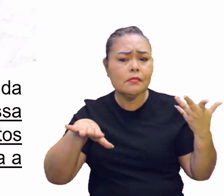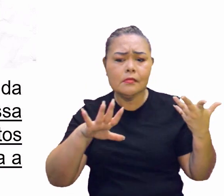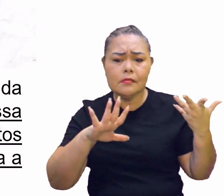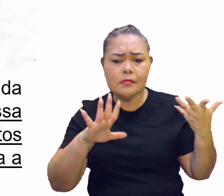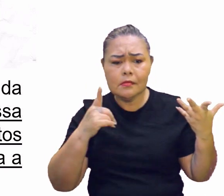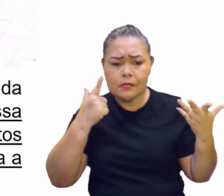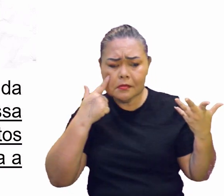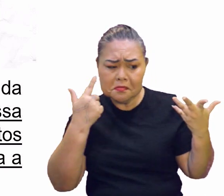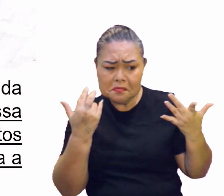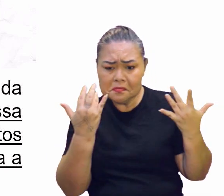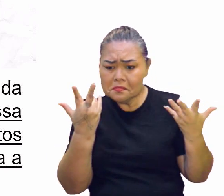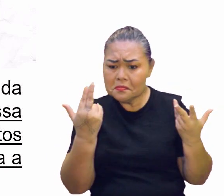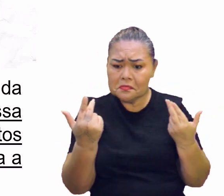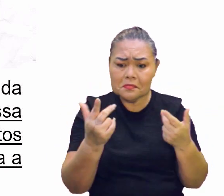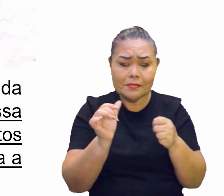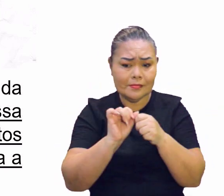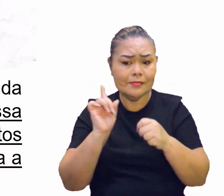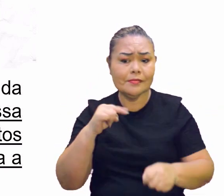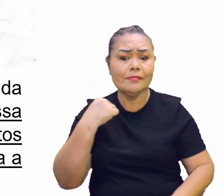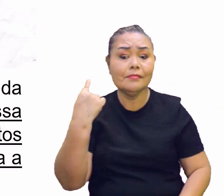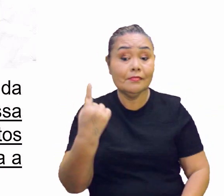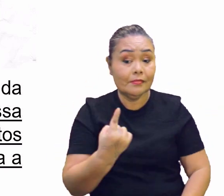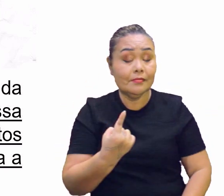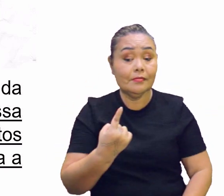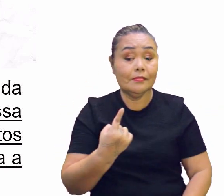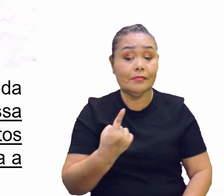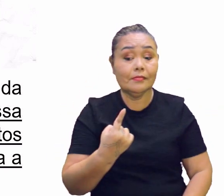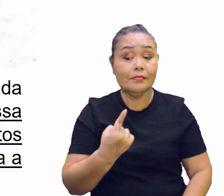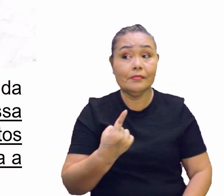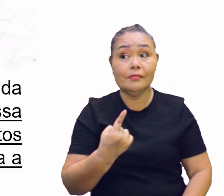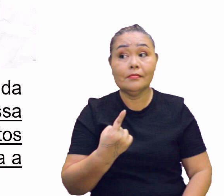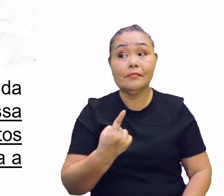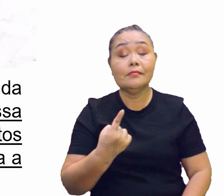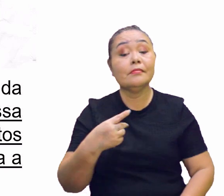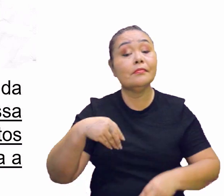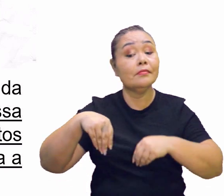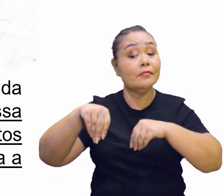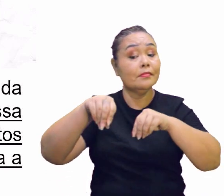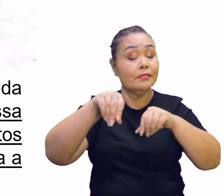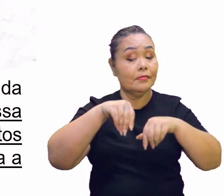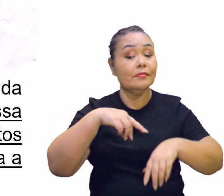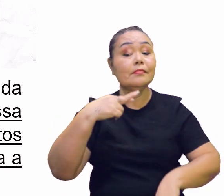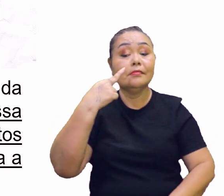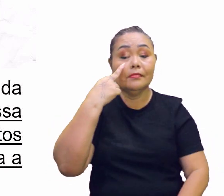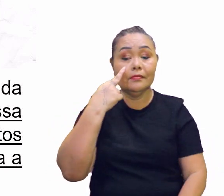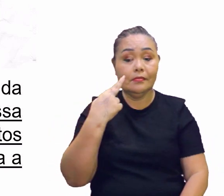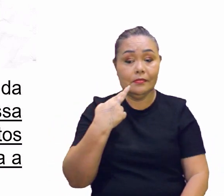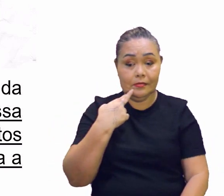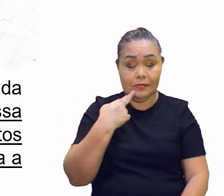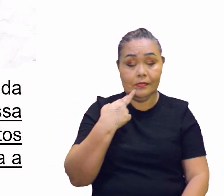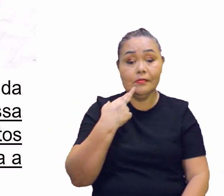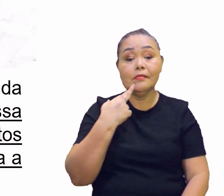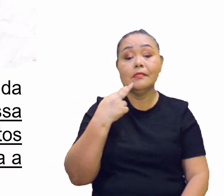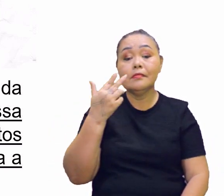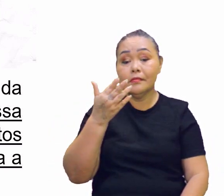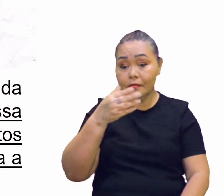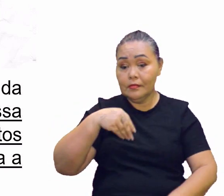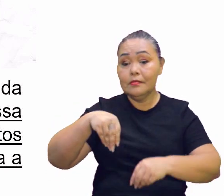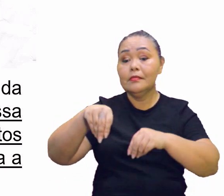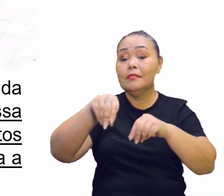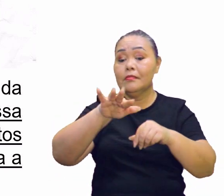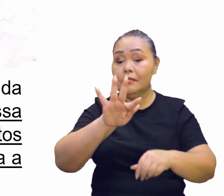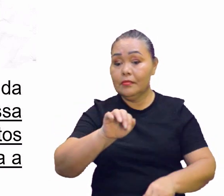viu que isso está igual ao nosso, só que em compensação, território de Rondônia, ainda éramos território